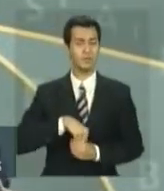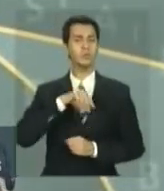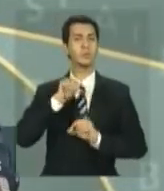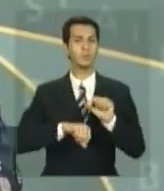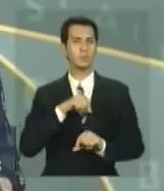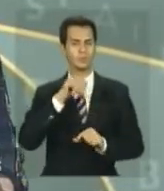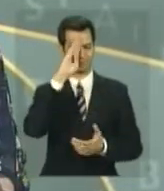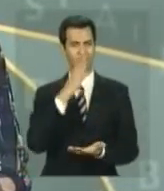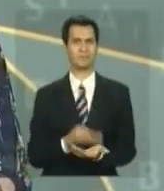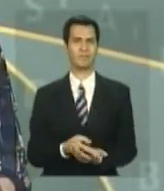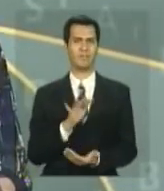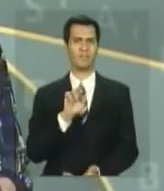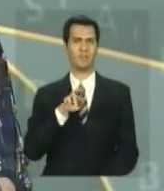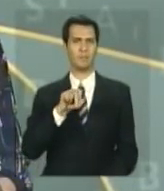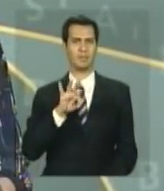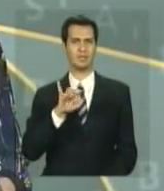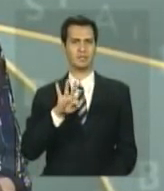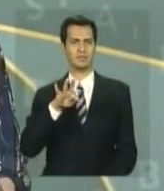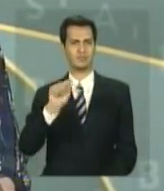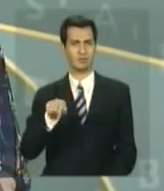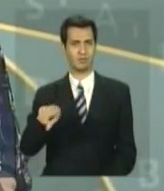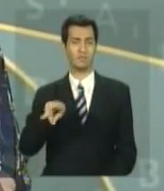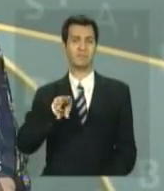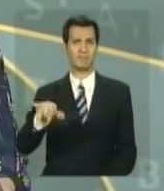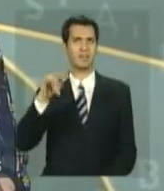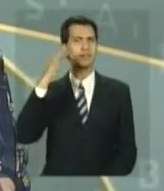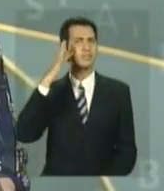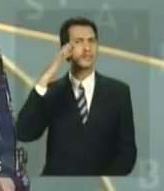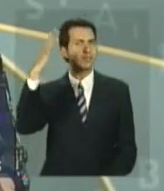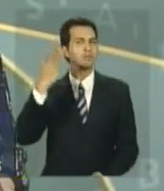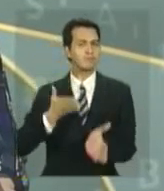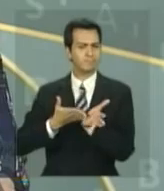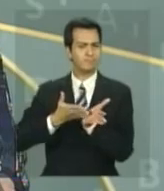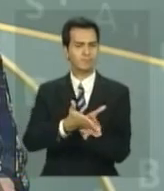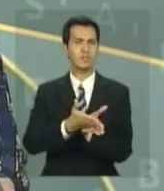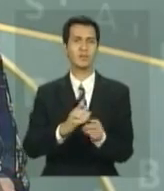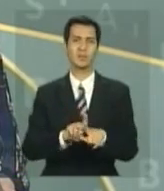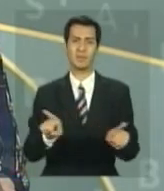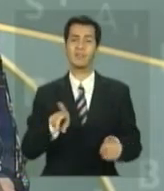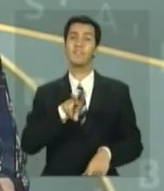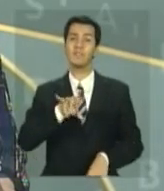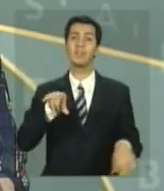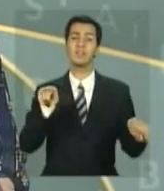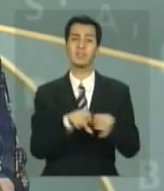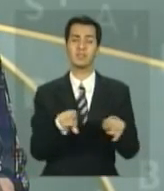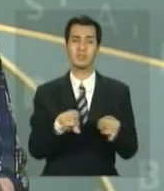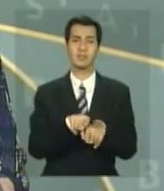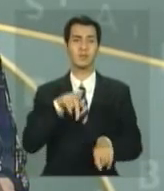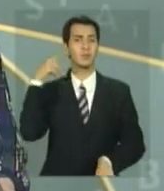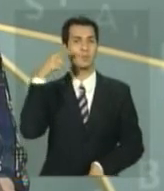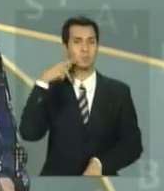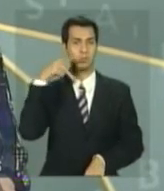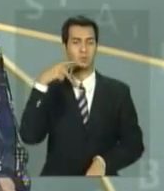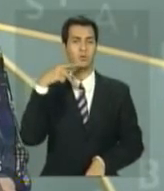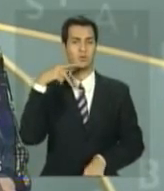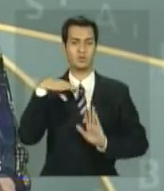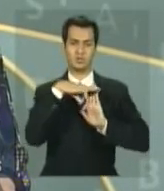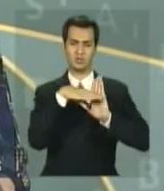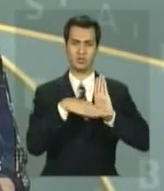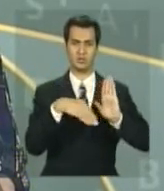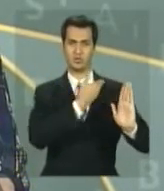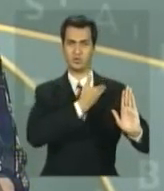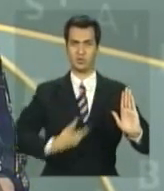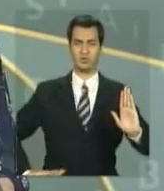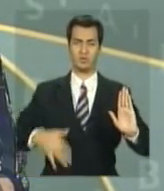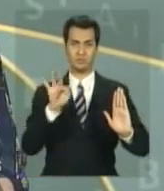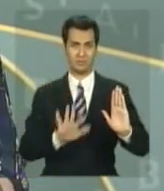que respeitará seus ideais, mas que vai atuar segundo as diretrizes do governo em todos